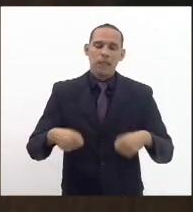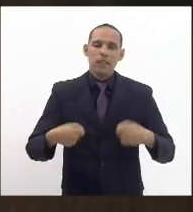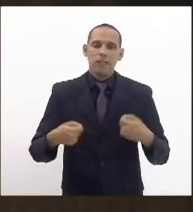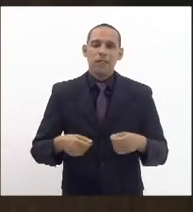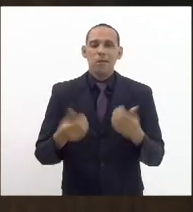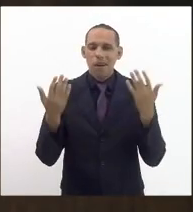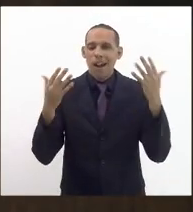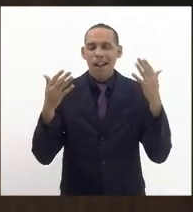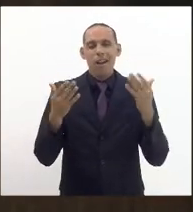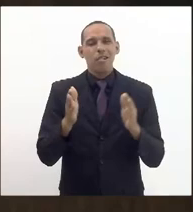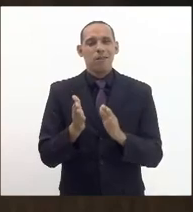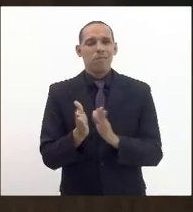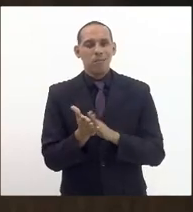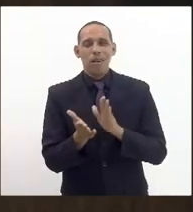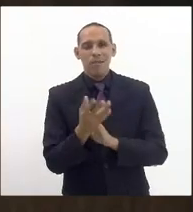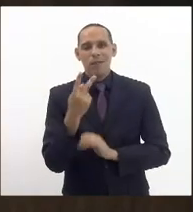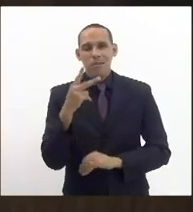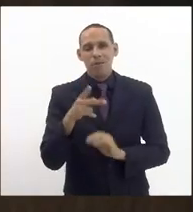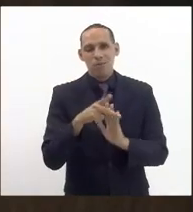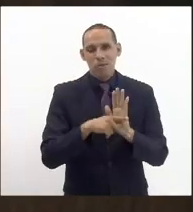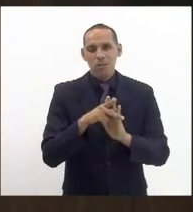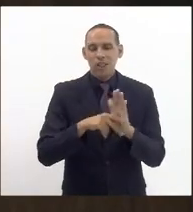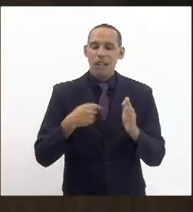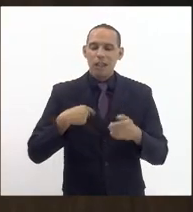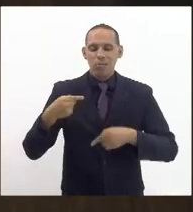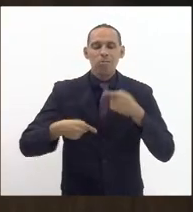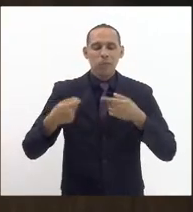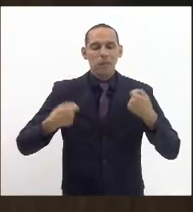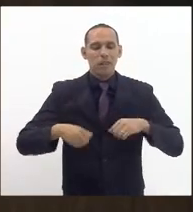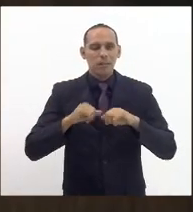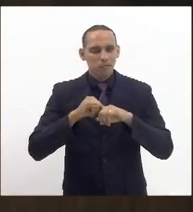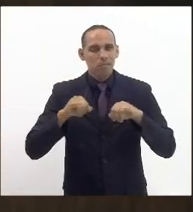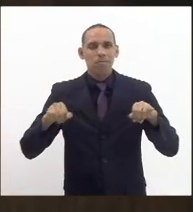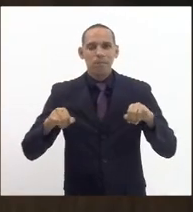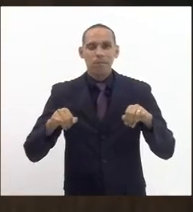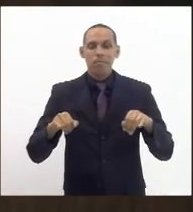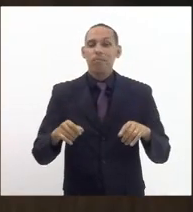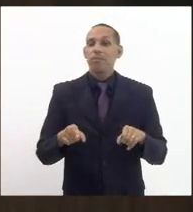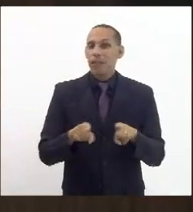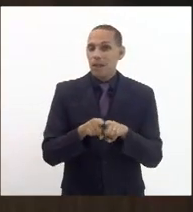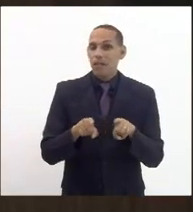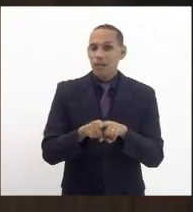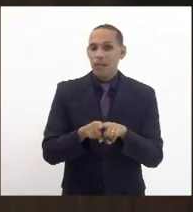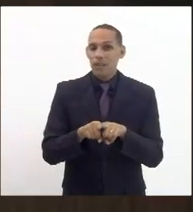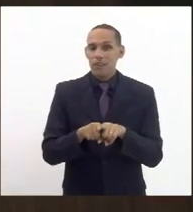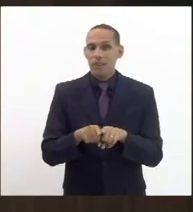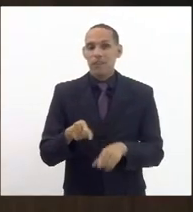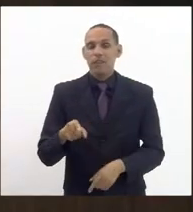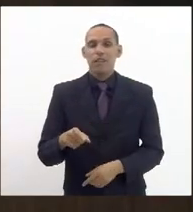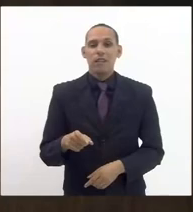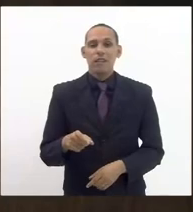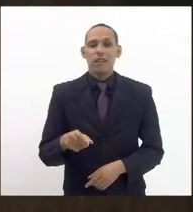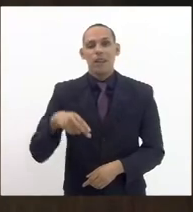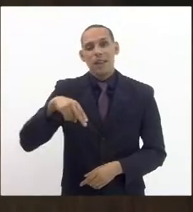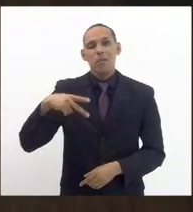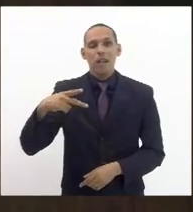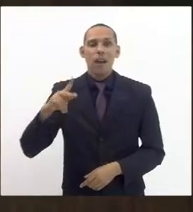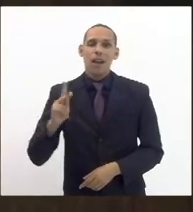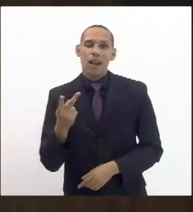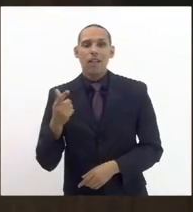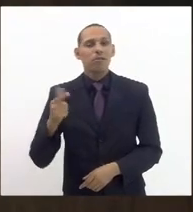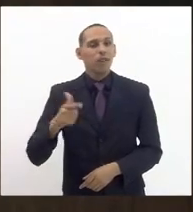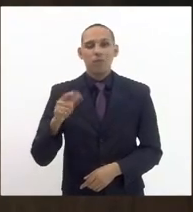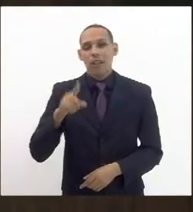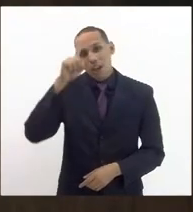seu projeto. E eu fiz questão de discutir para falar isso, que, inclusive, não tem a NPH lá